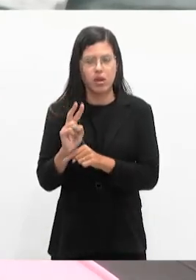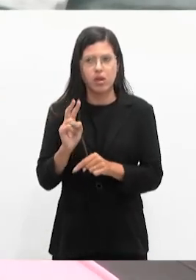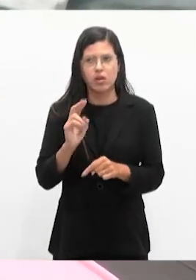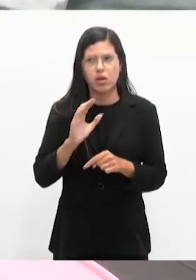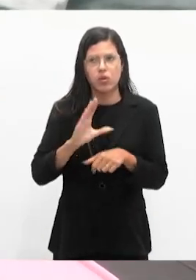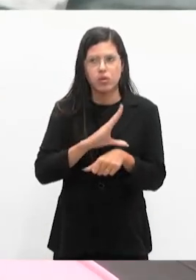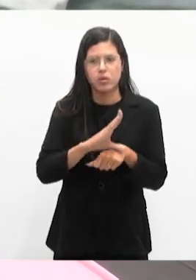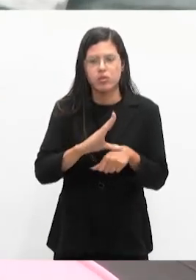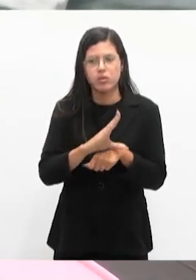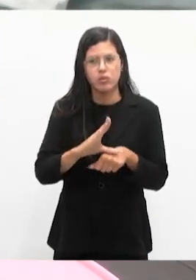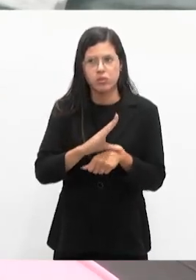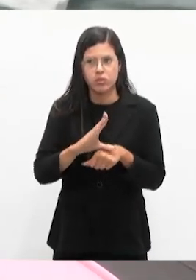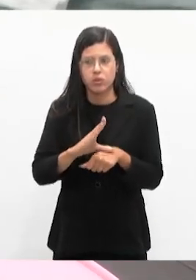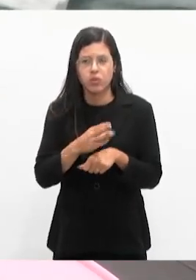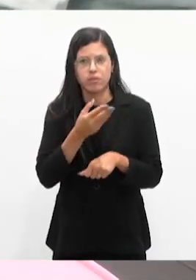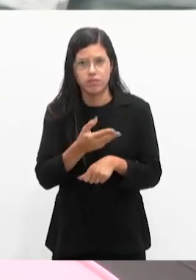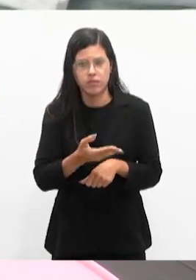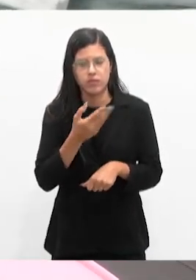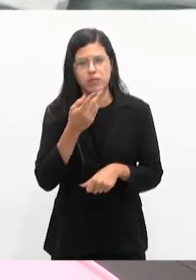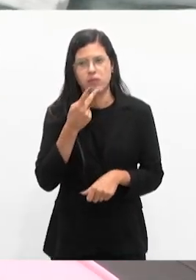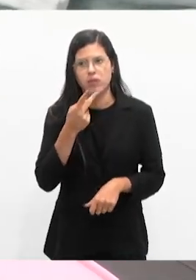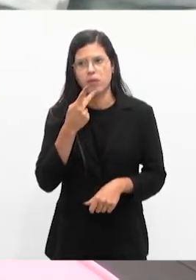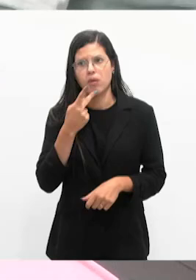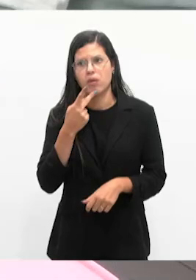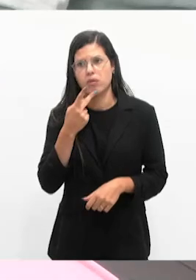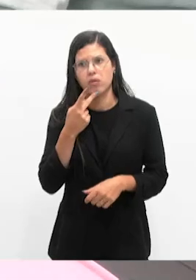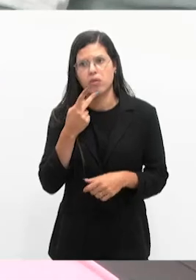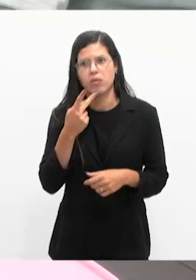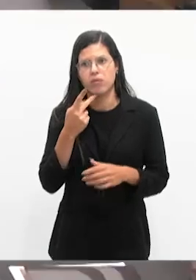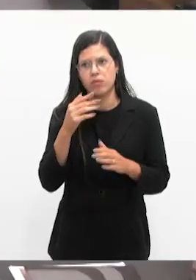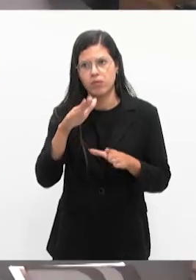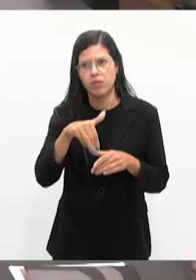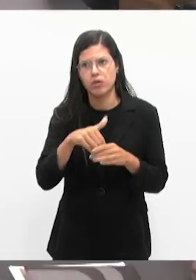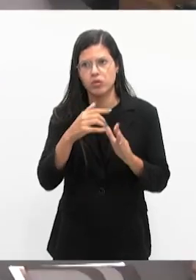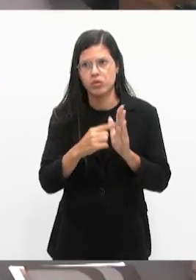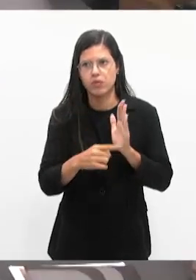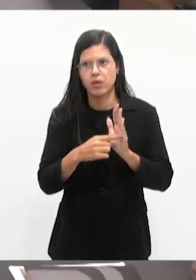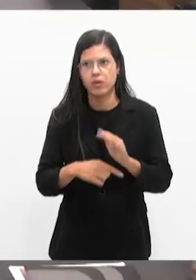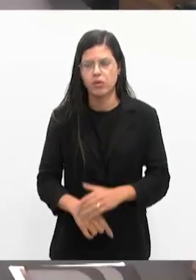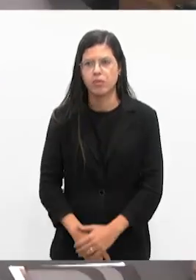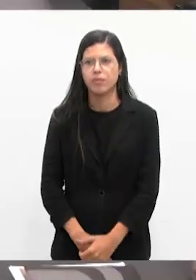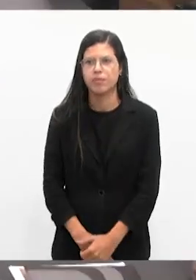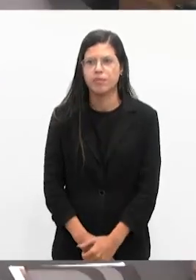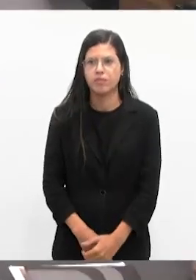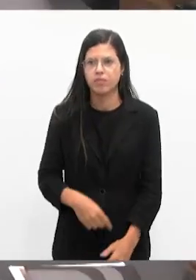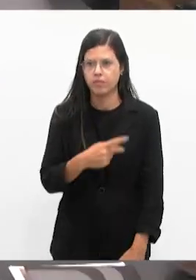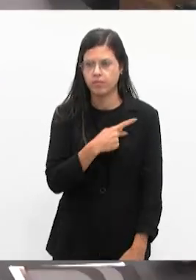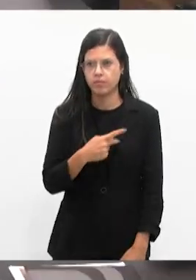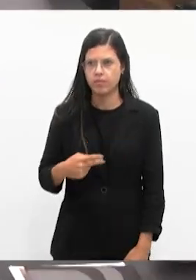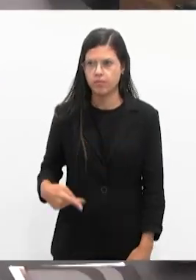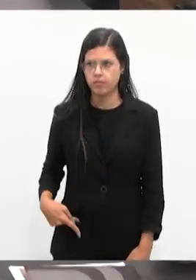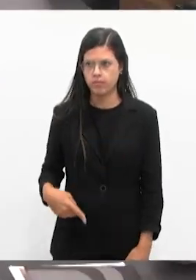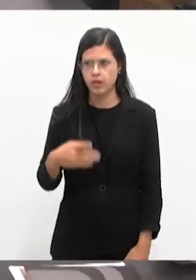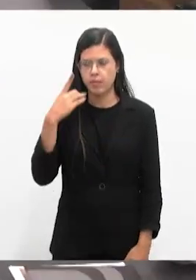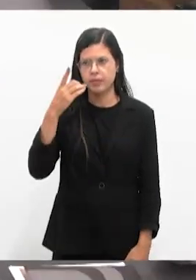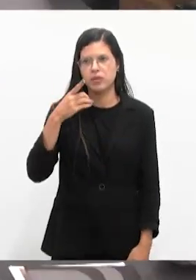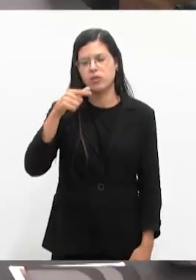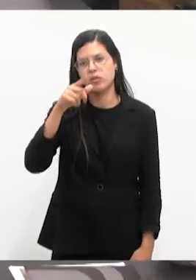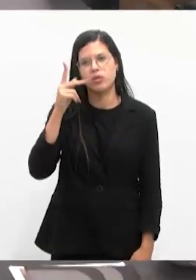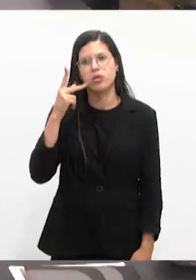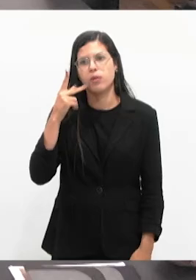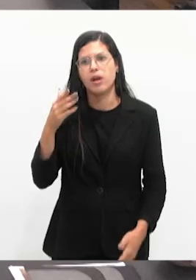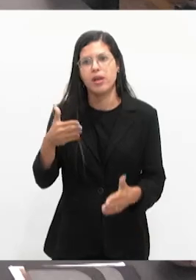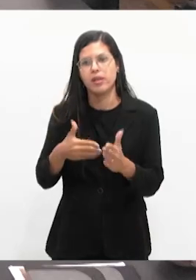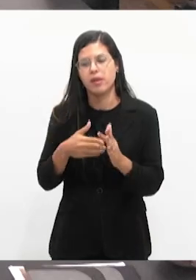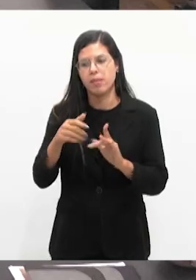Excelência, conforme anunciou, ponha os vetos. Presidente, Deputado Luiz Paulo. até